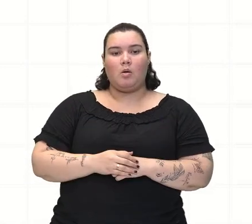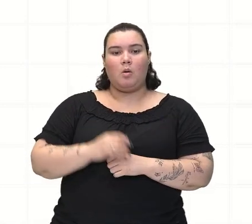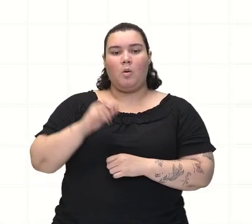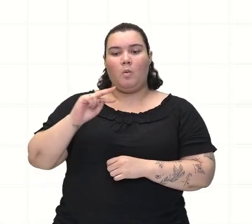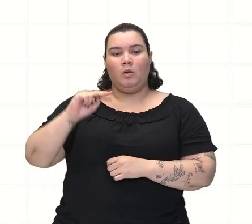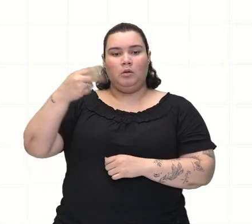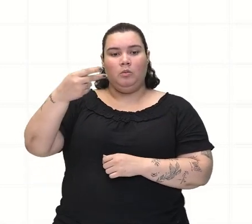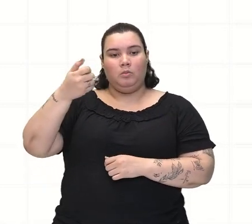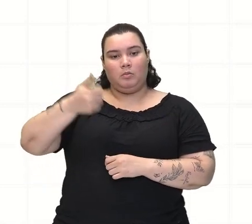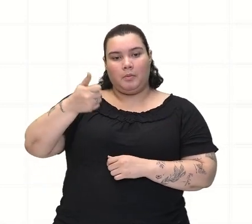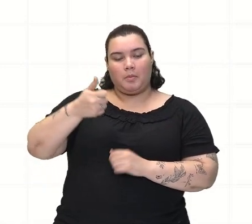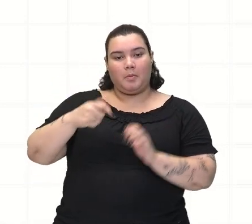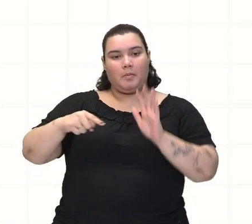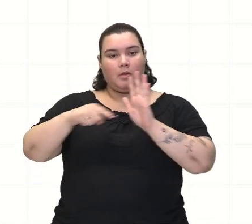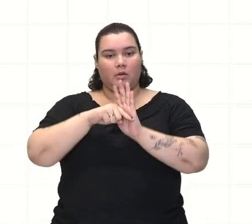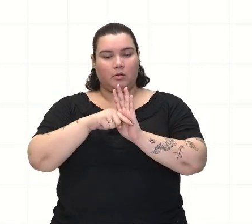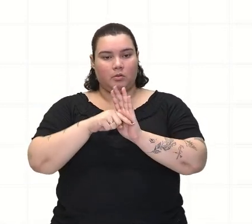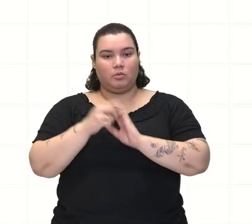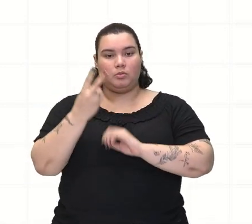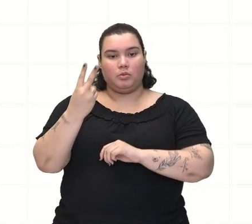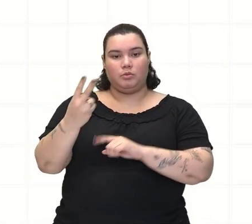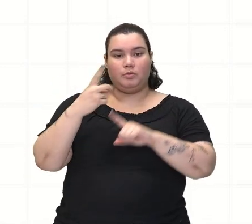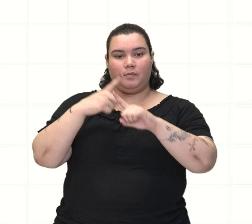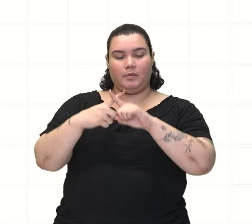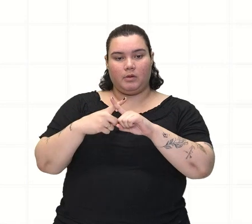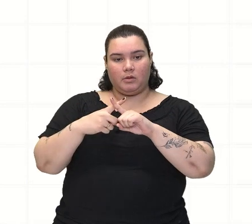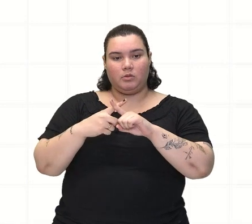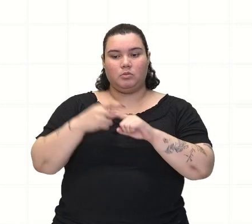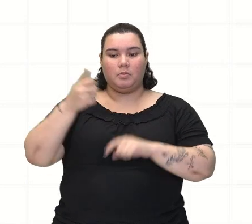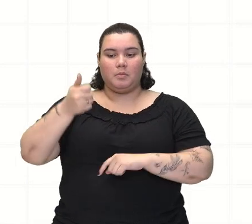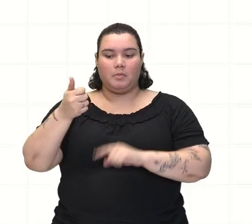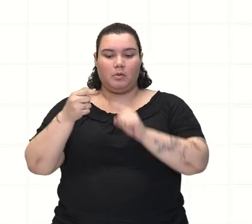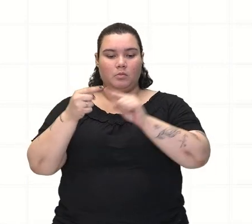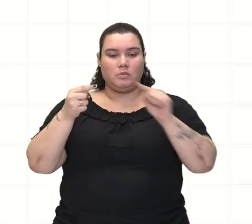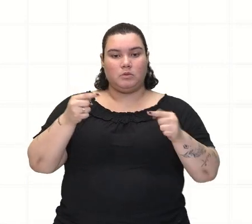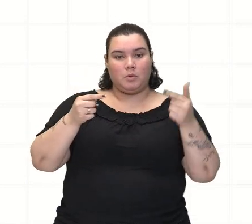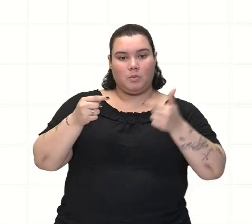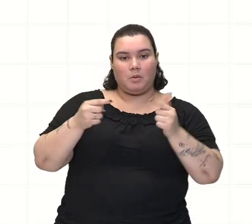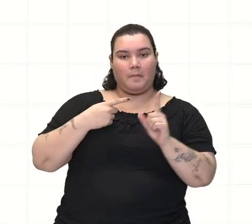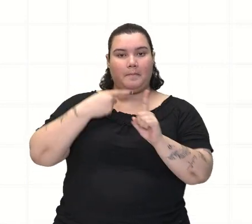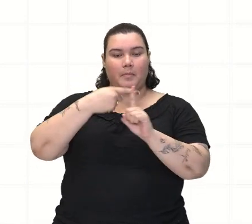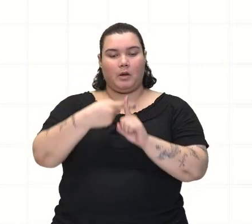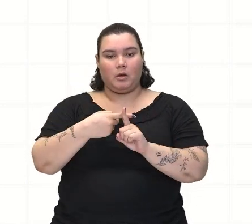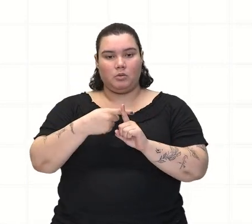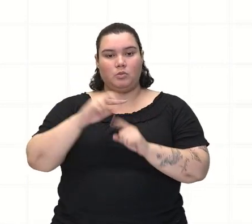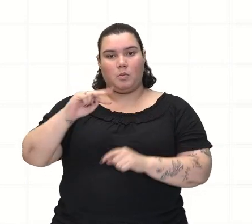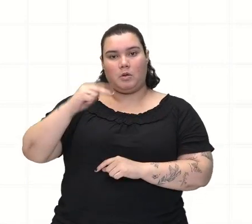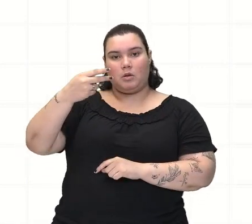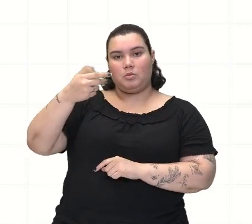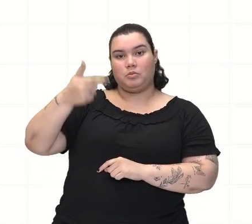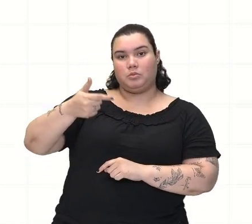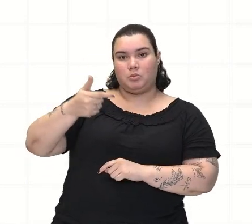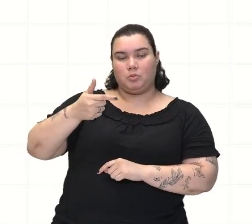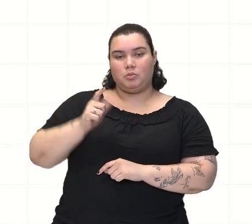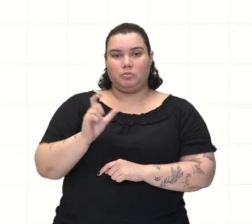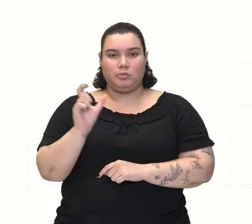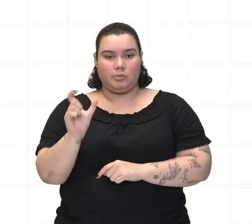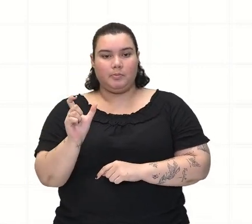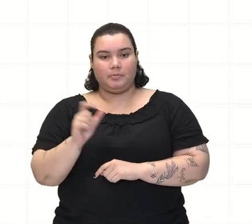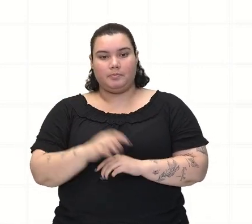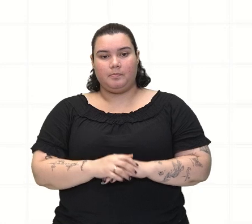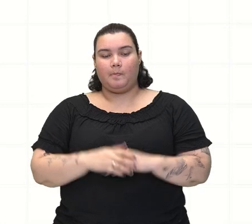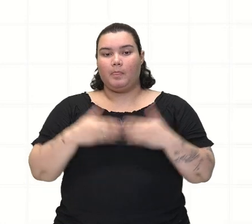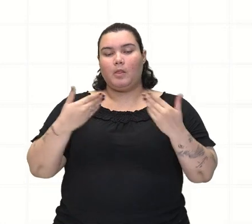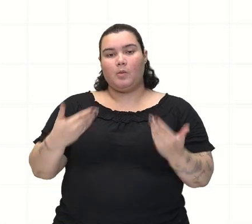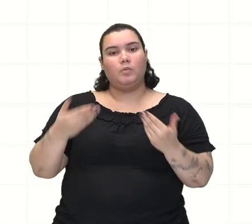primeiro menos 2 vezes o primeiro pelo segundo, mais o quadrado do segundo. Então, toda vez